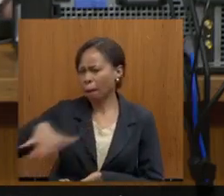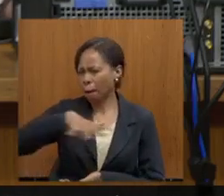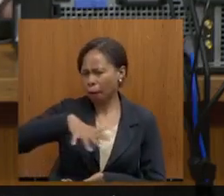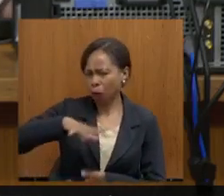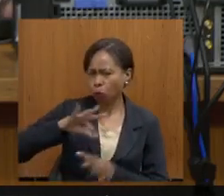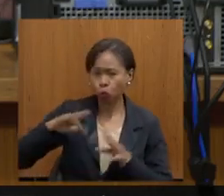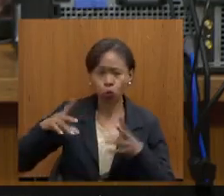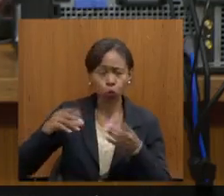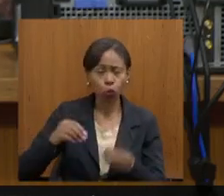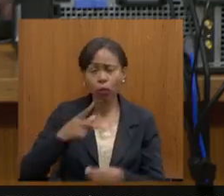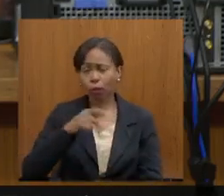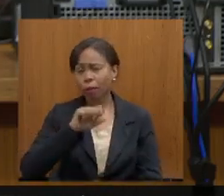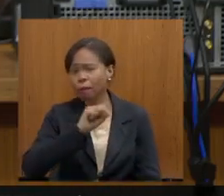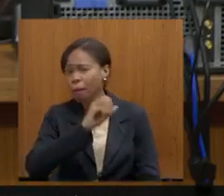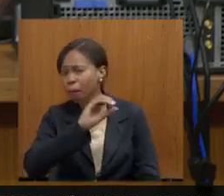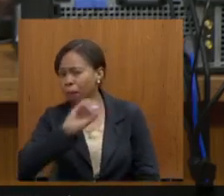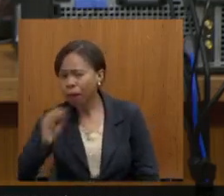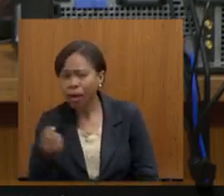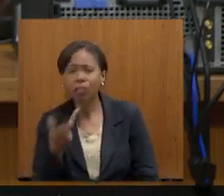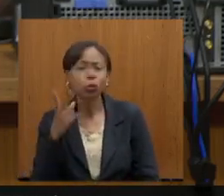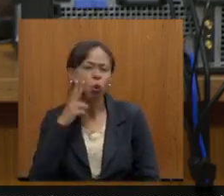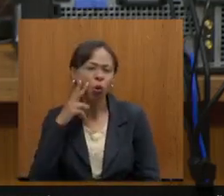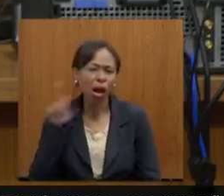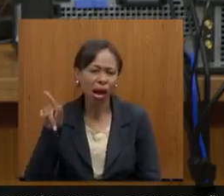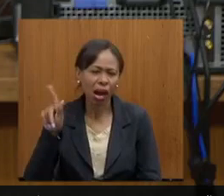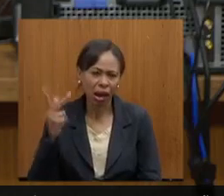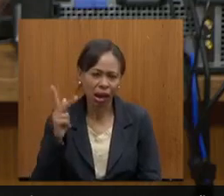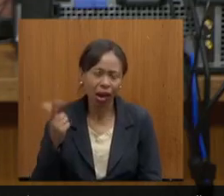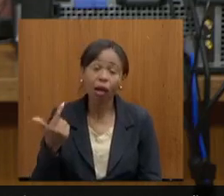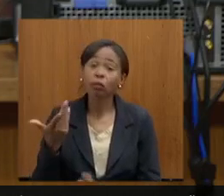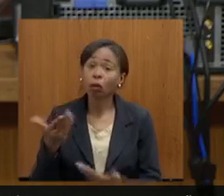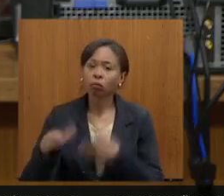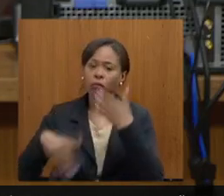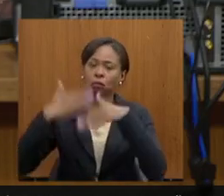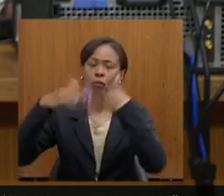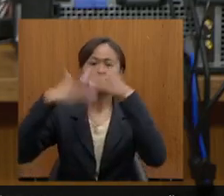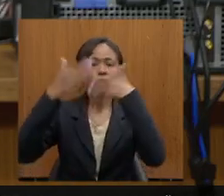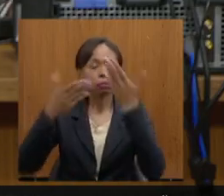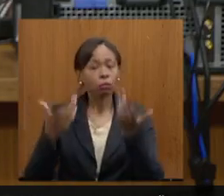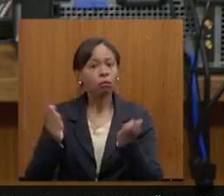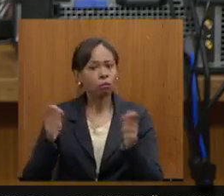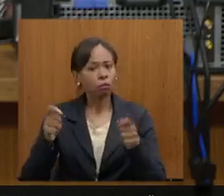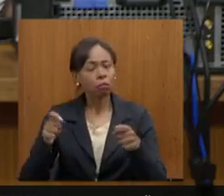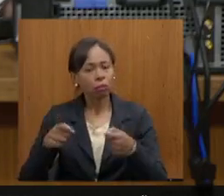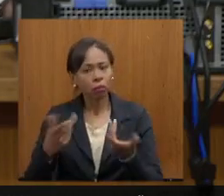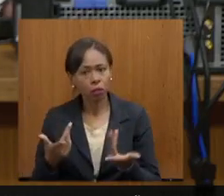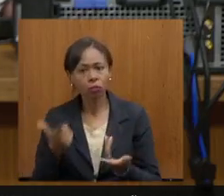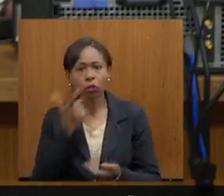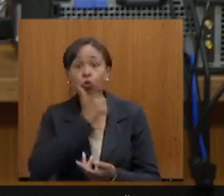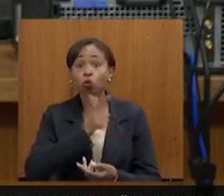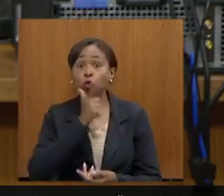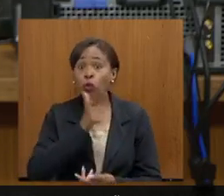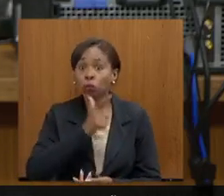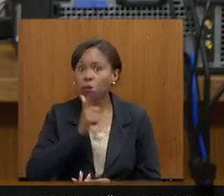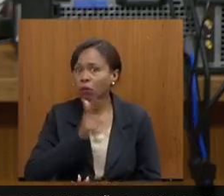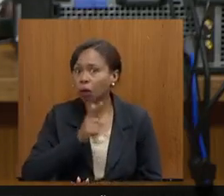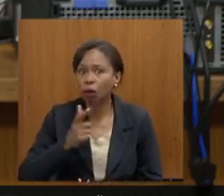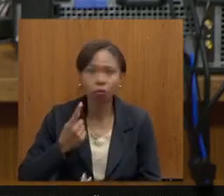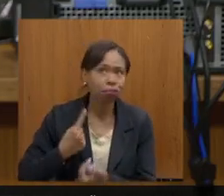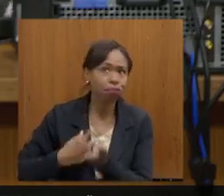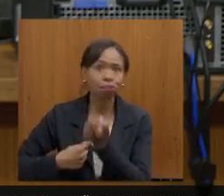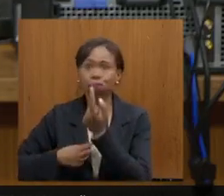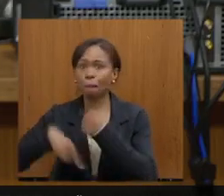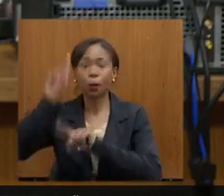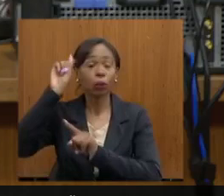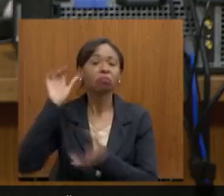ou caso de Páscoa com a Heineken ou seja o desenvolvimento realmente está se tá bombando essa é uma